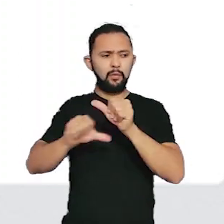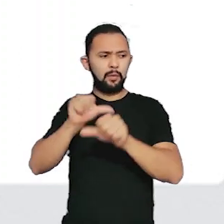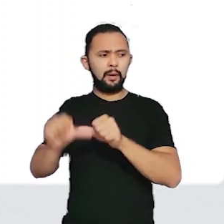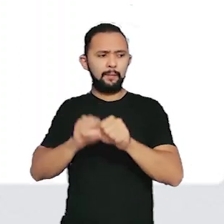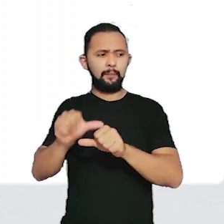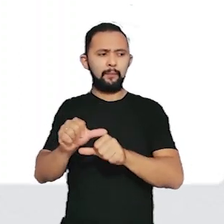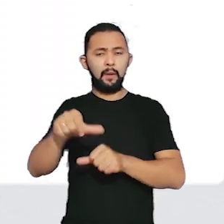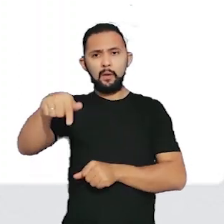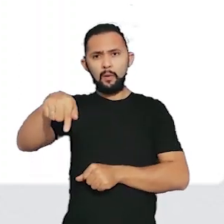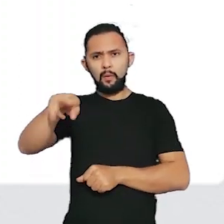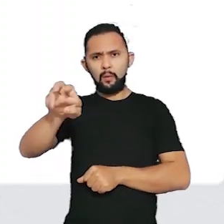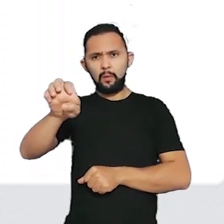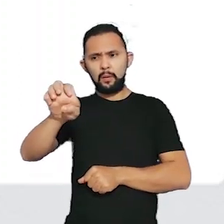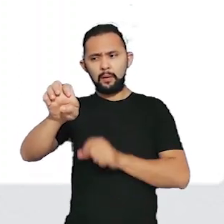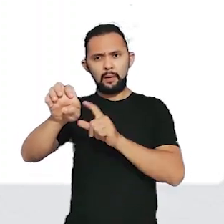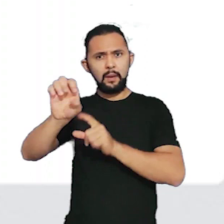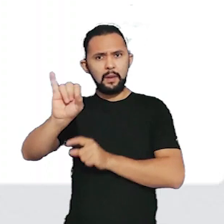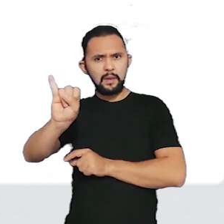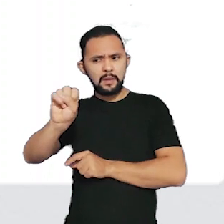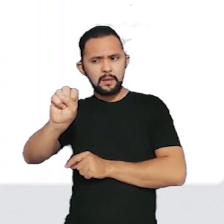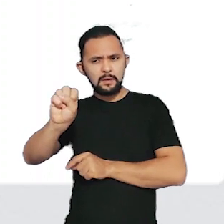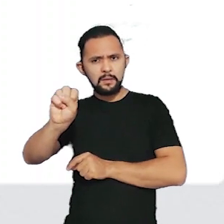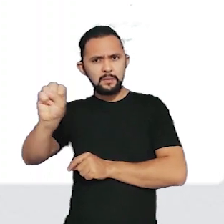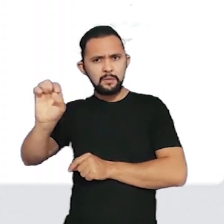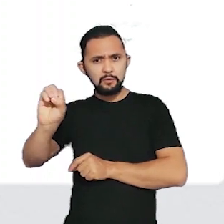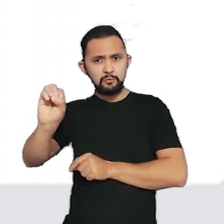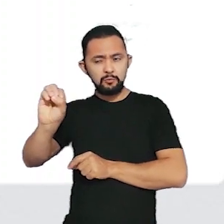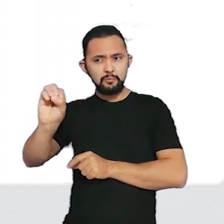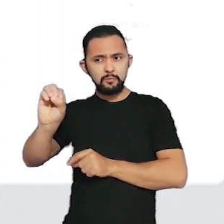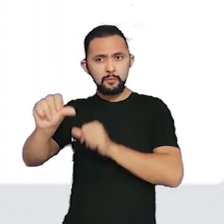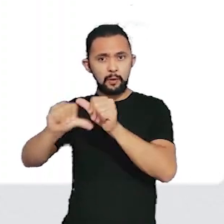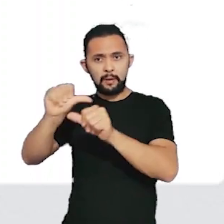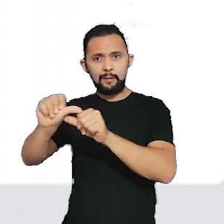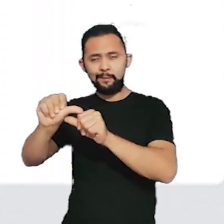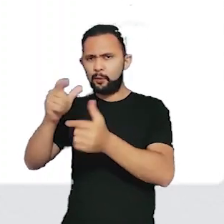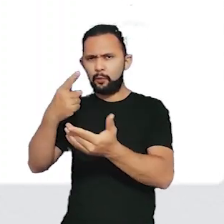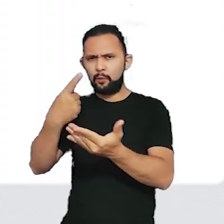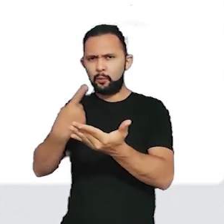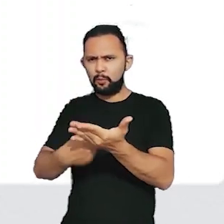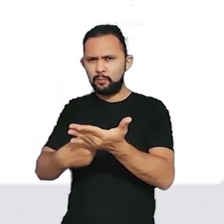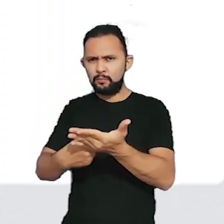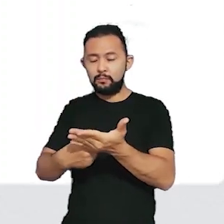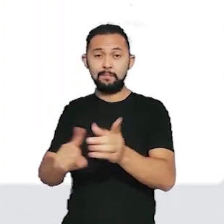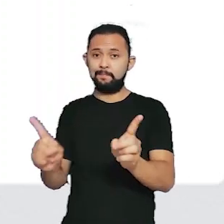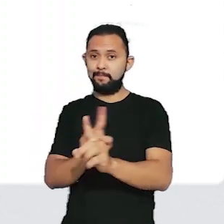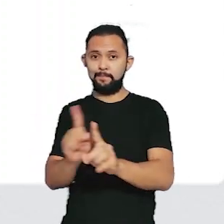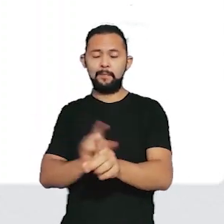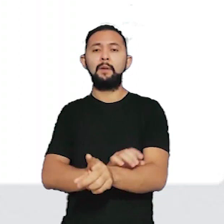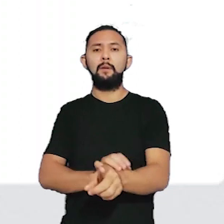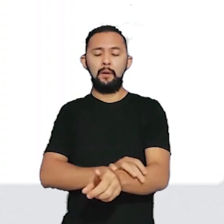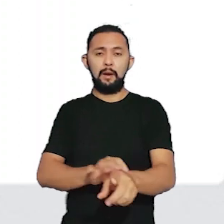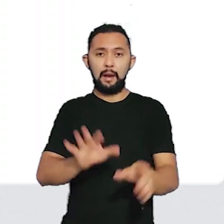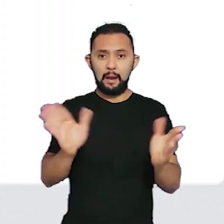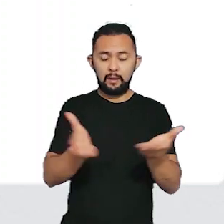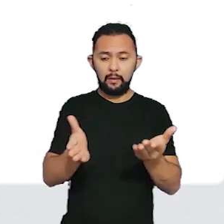Então, não é uma oração substantiva. Eu posso dizer que, pois ainda escutava em mim as risadas da menina, a qual